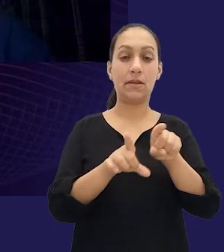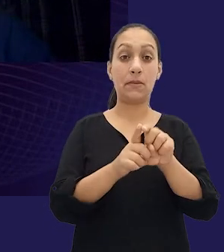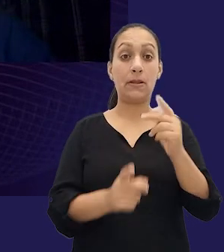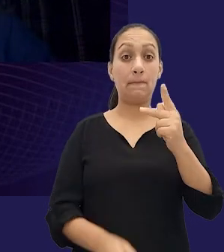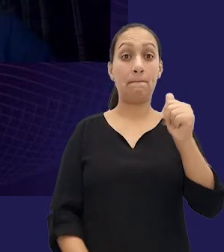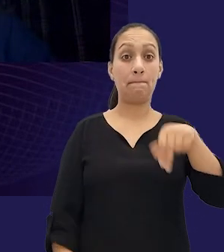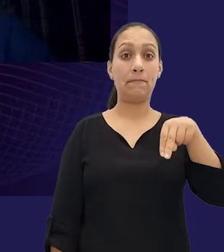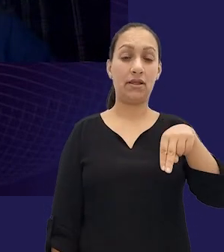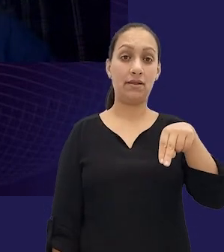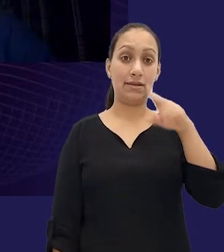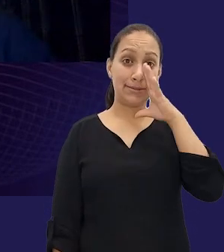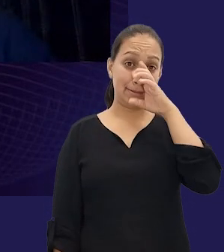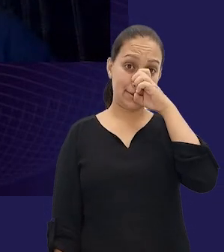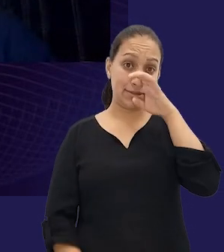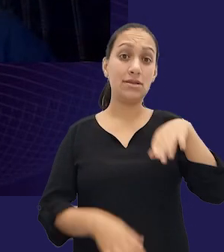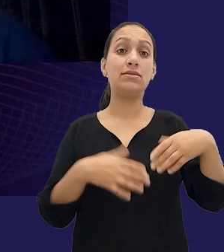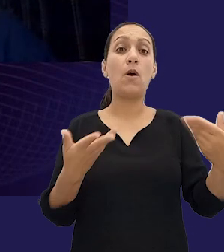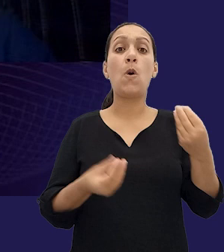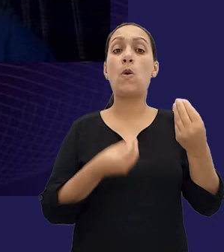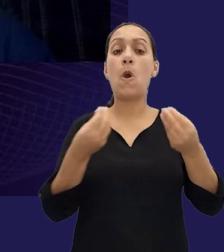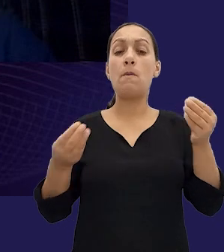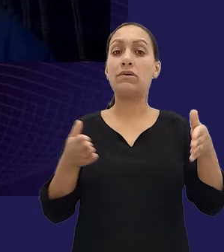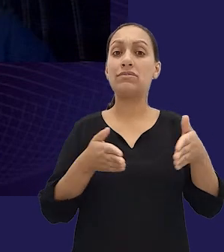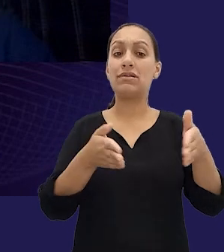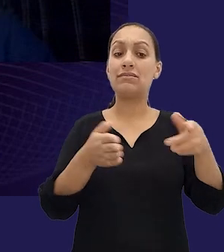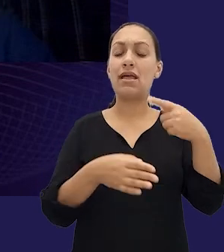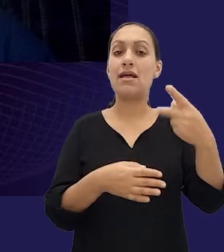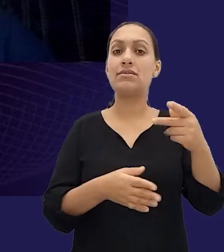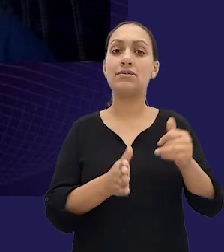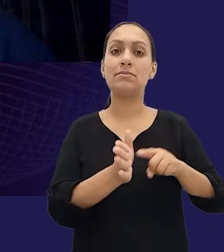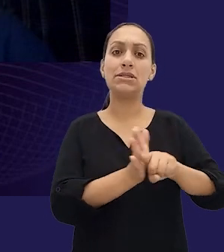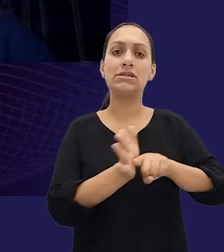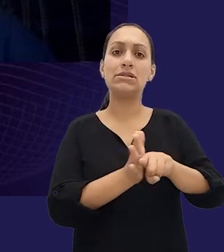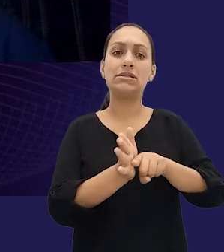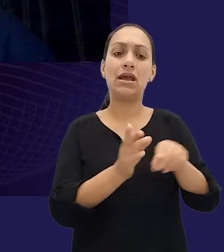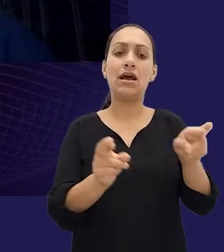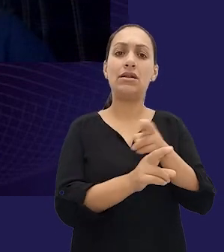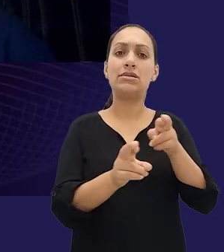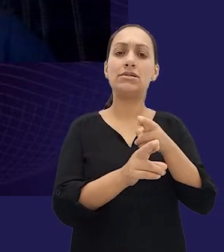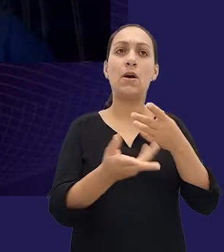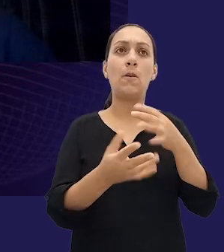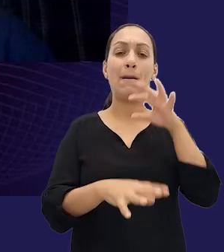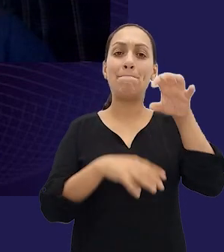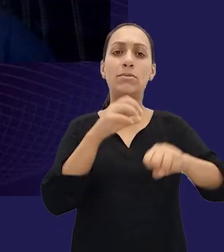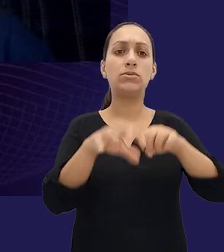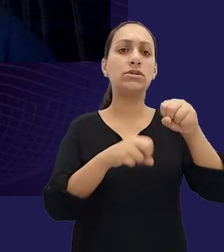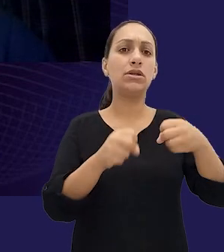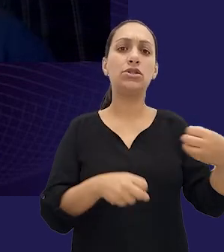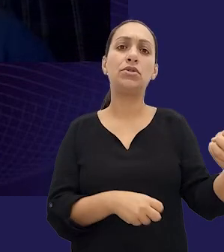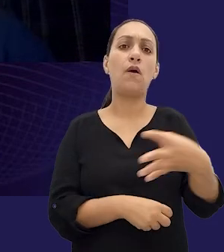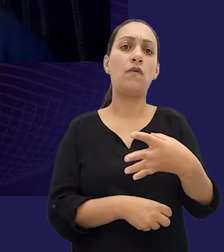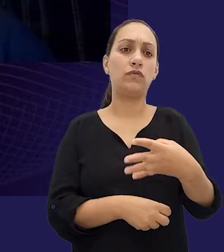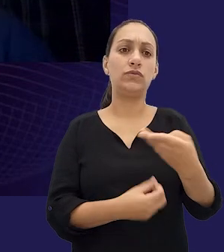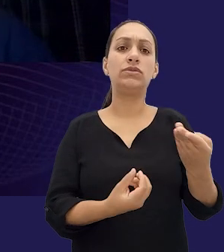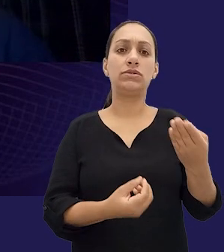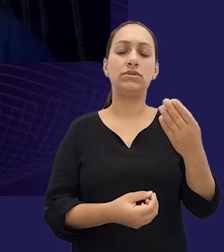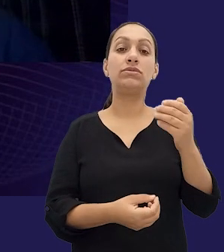pan-resistentes. Então, como está o andar dessas pesquisas em relação à busca desses novos